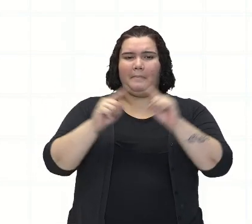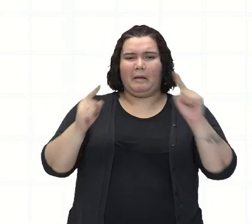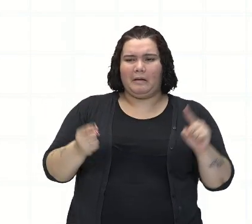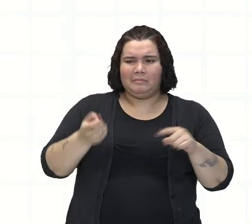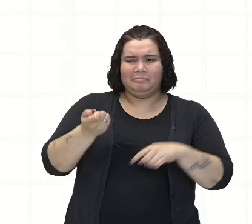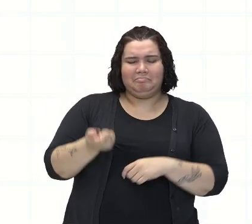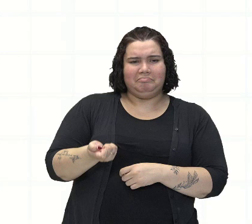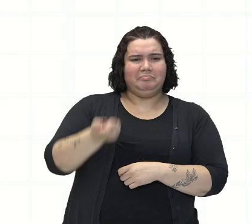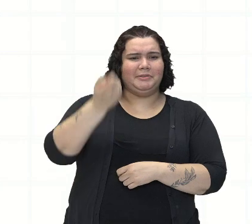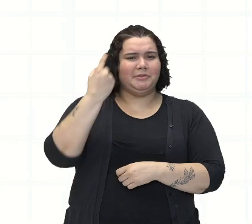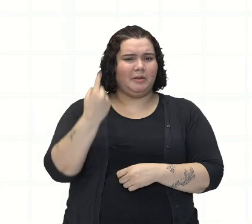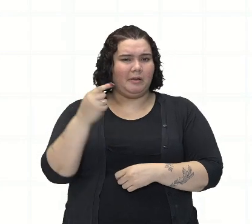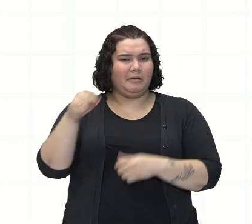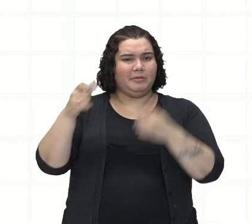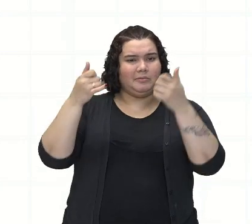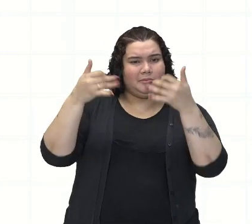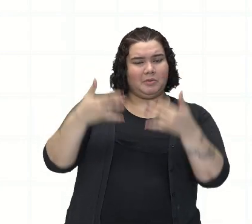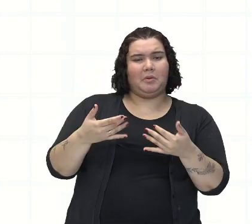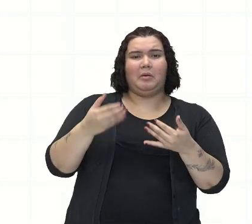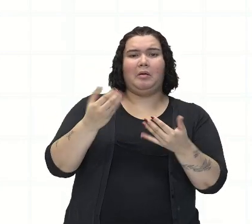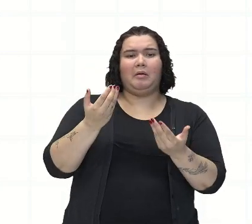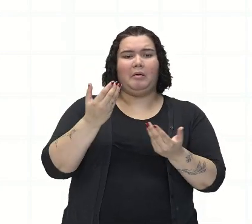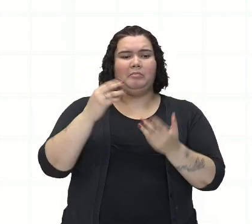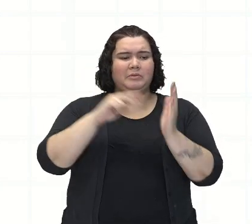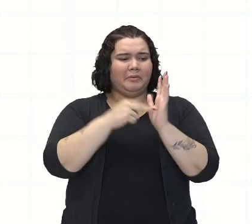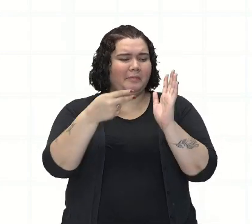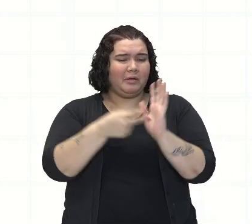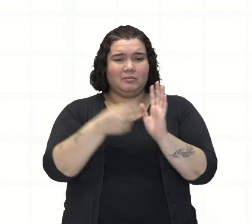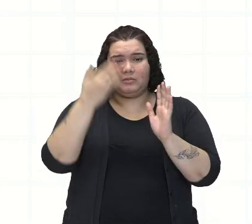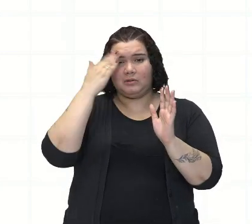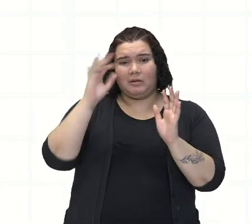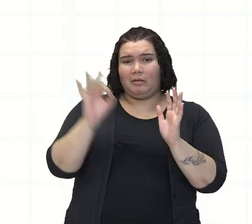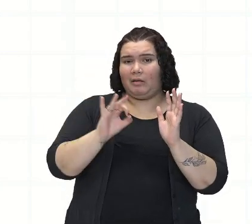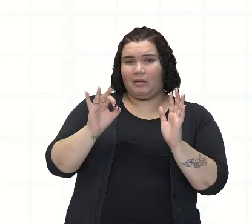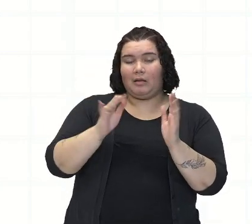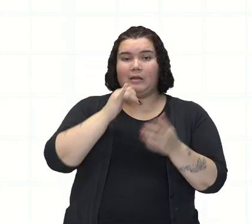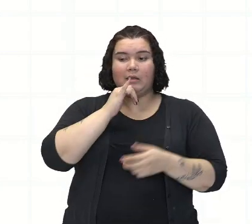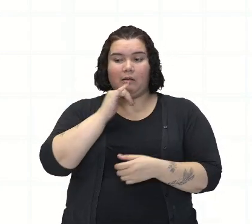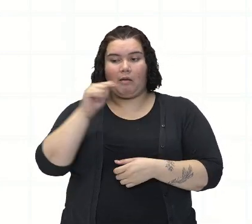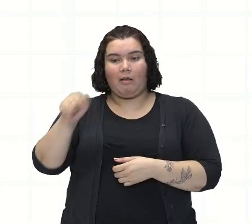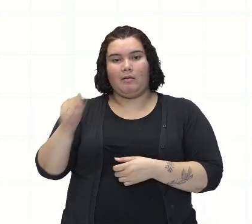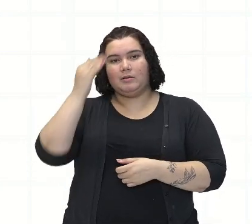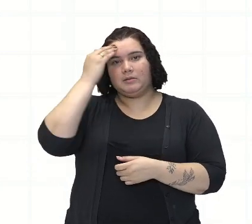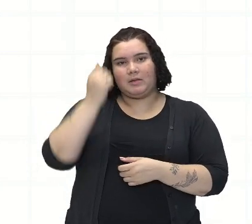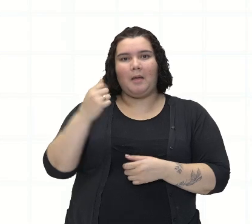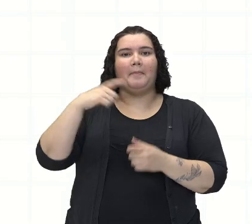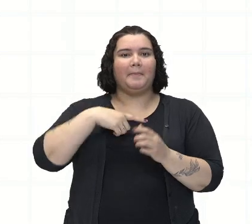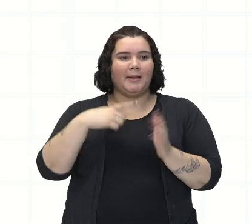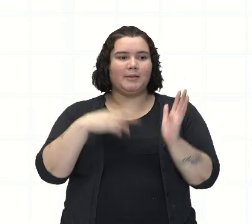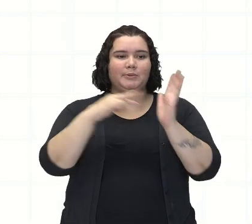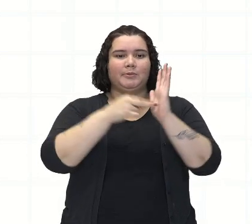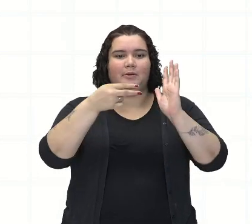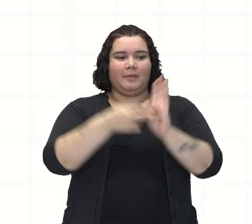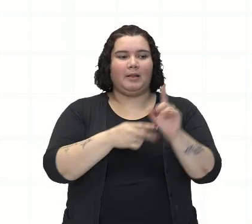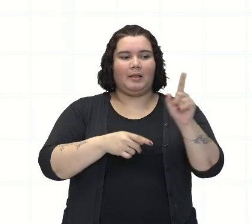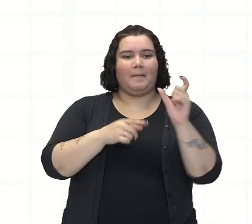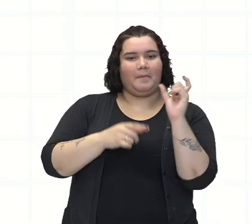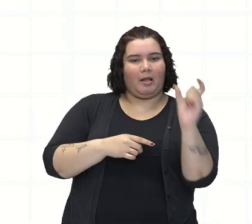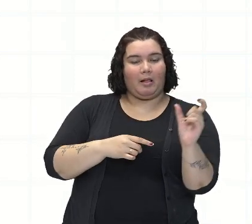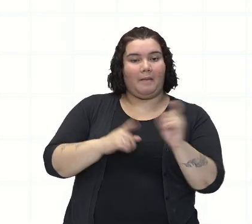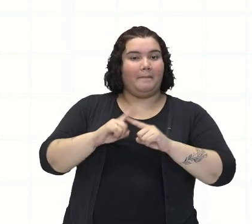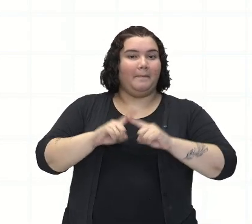esquisito do juízo ou enfeitado do sentido, é quase como se ela soubesse que tem algum sentido naquilo que ela está falando,